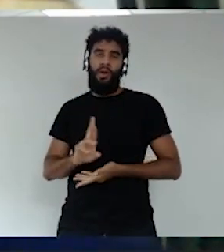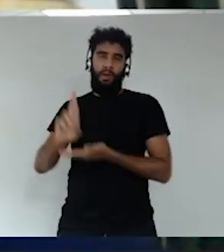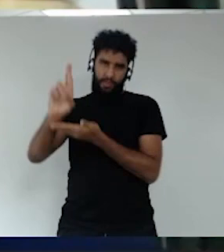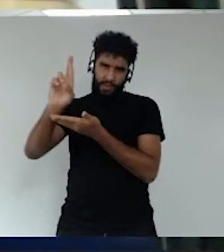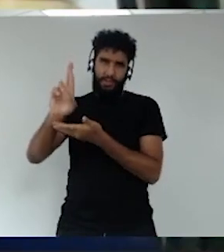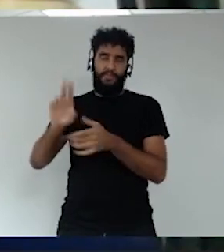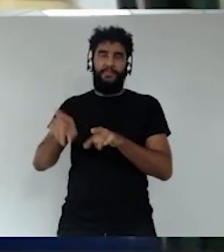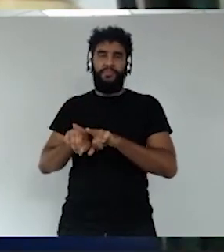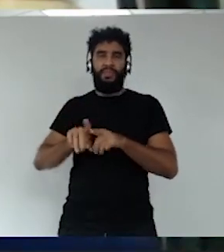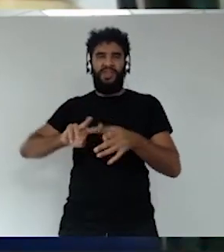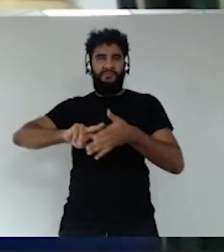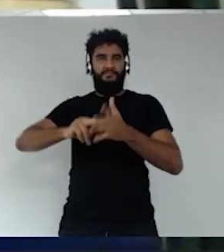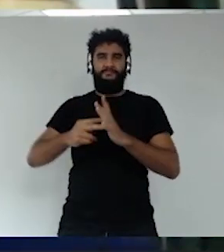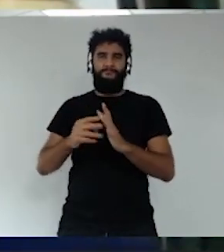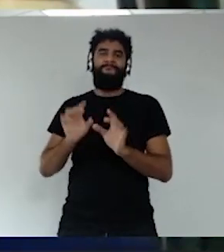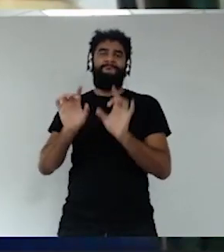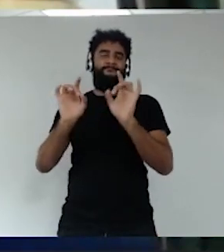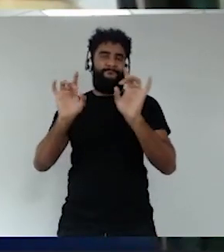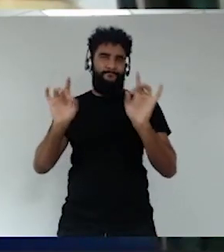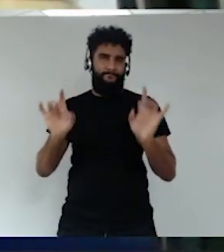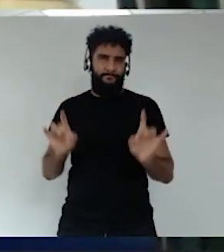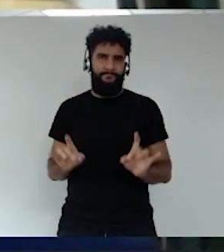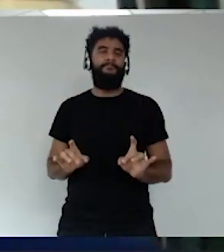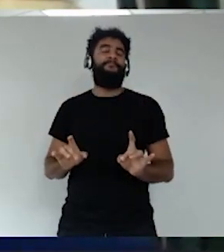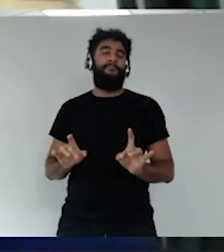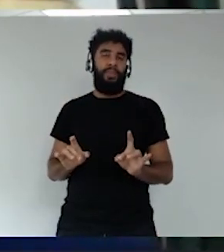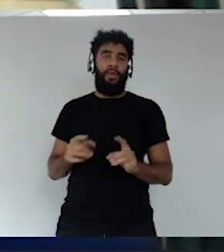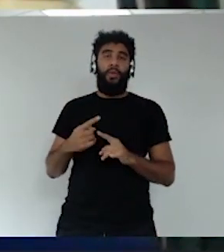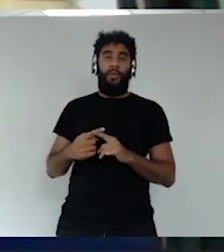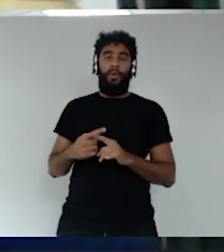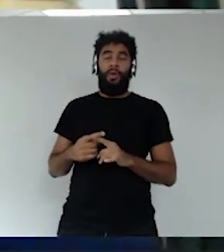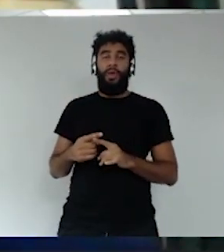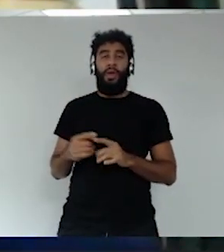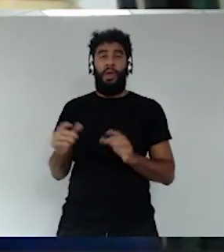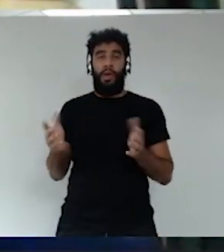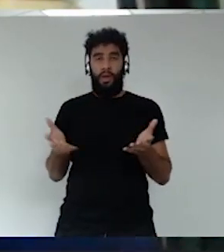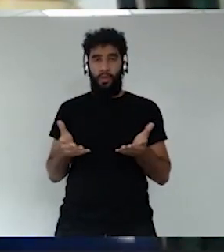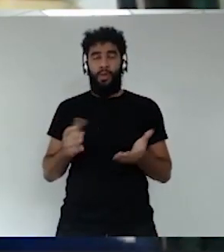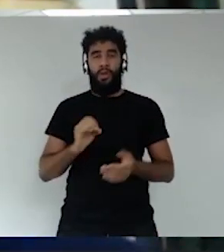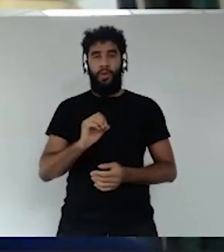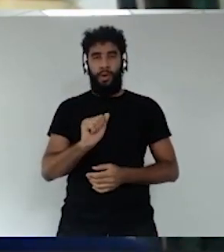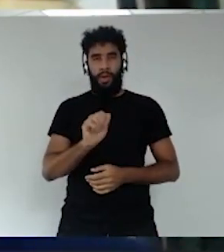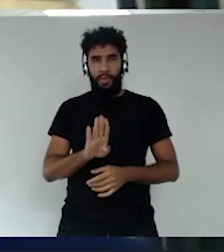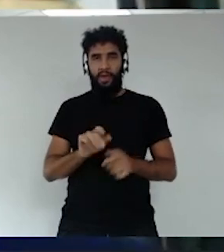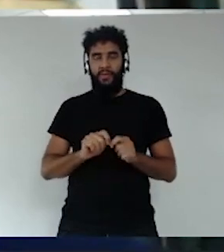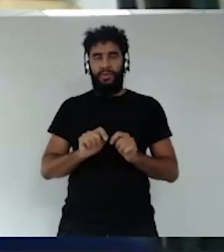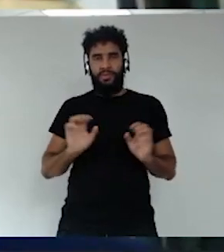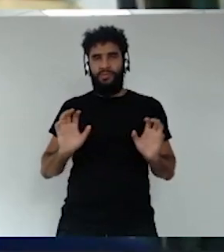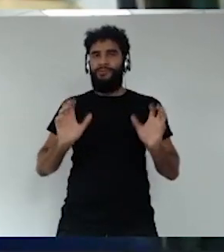e significativo neste momento em que a OAB organiza um evento tão